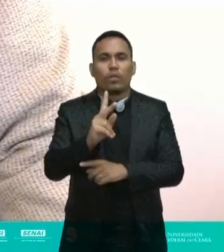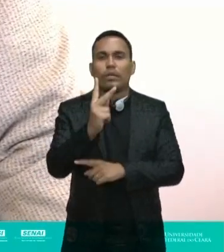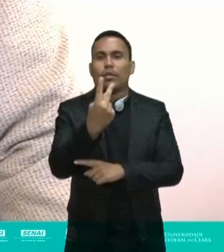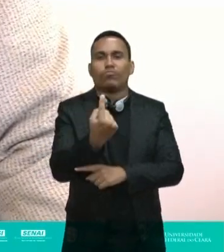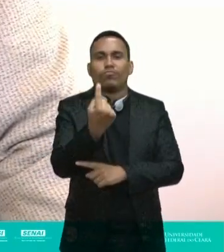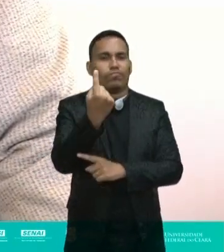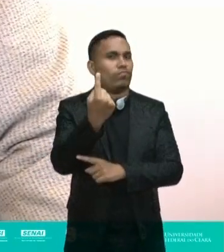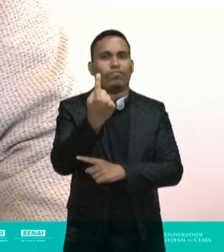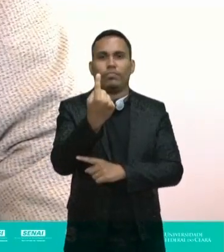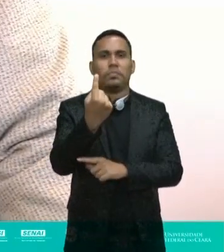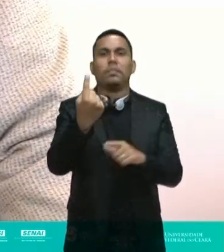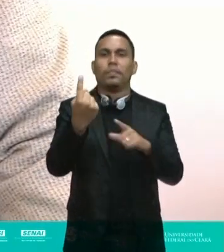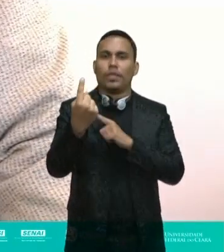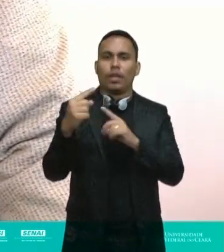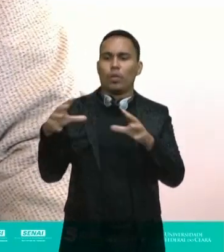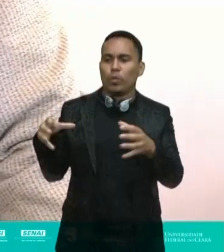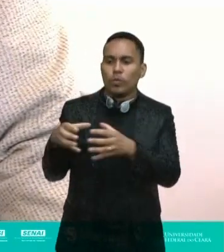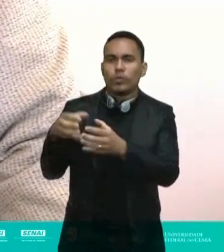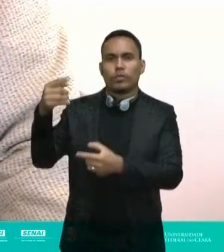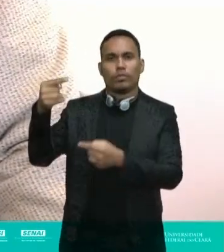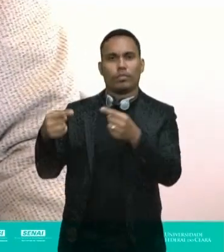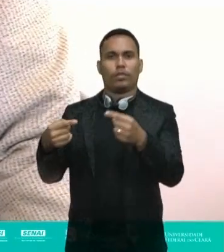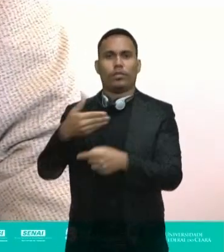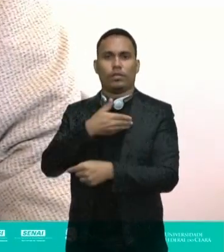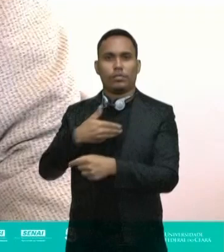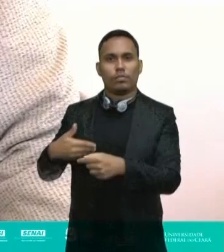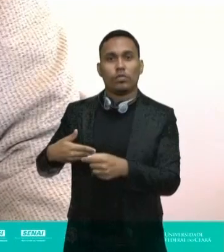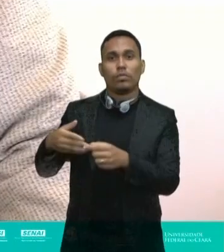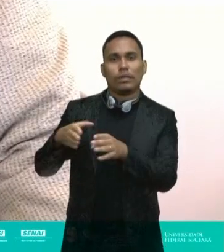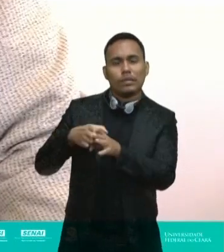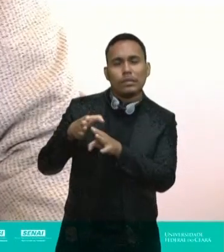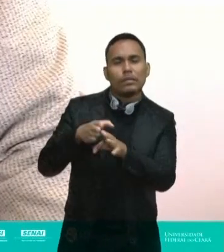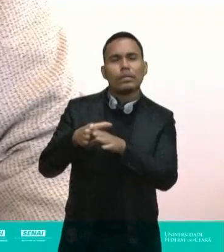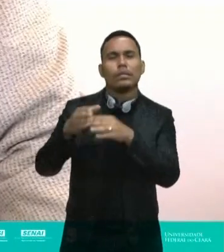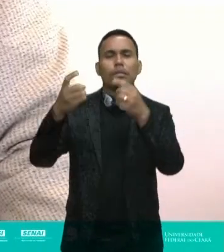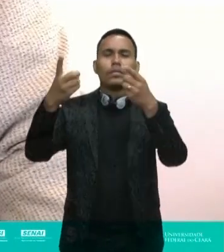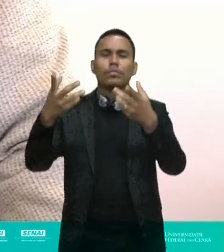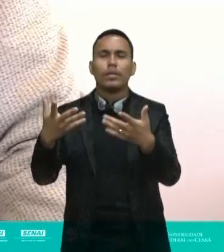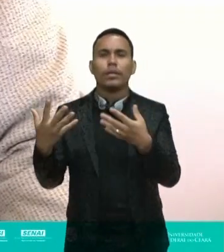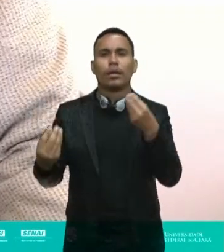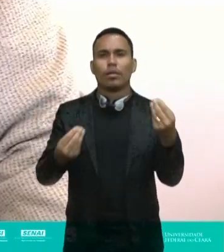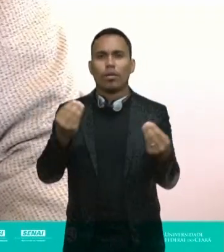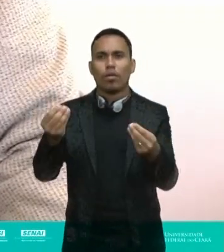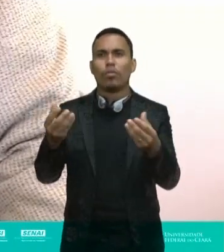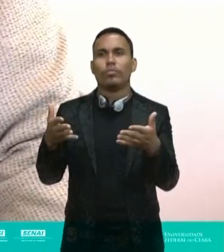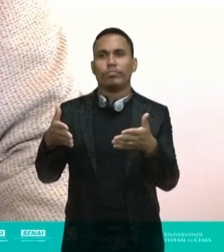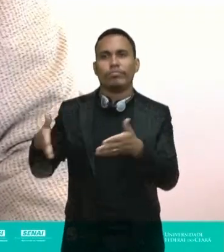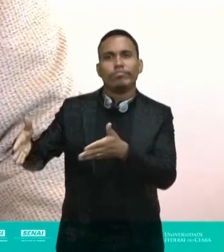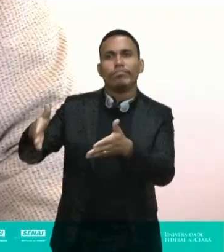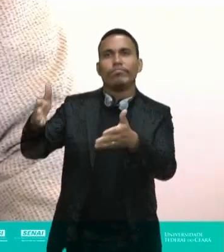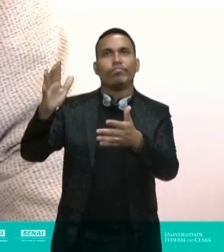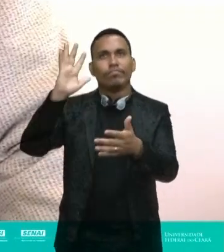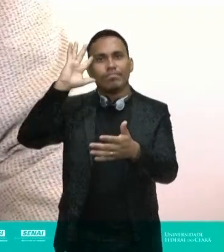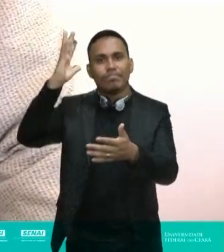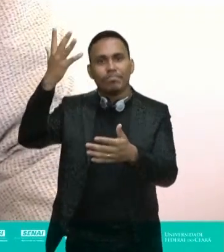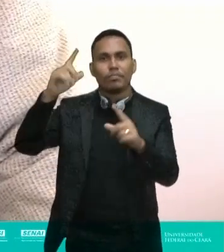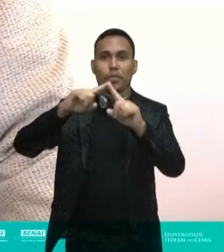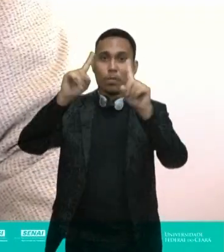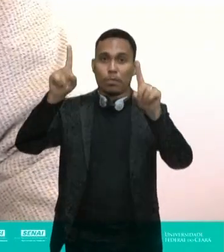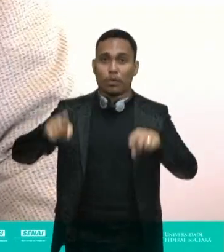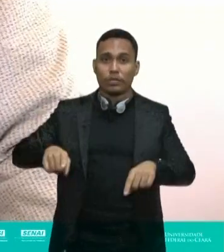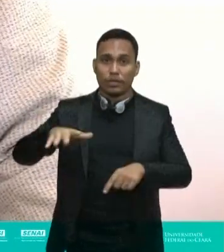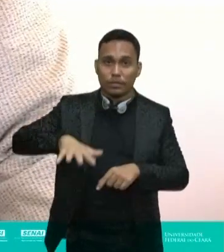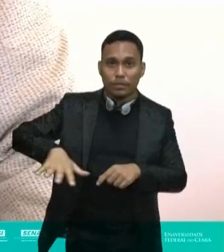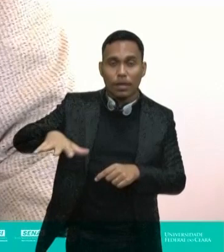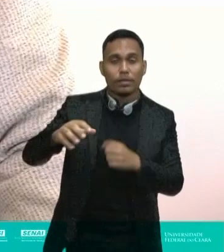Foram definidas um conjunto de políticas públicas que orientam, coordenam e mobilizam o investimento público e privado para projetos nas áreas